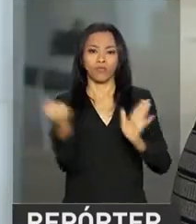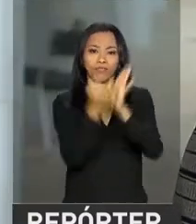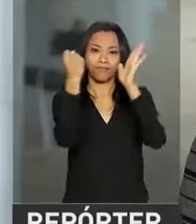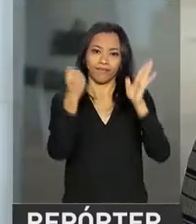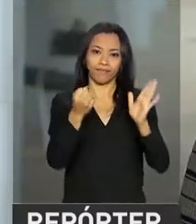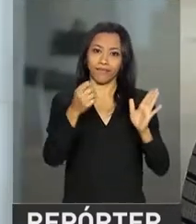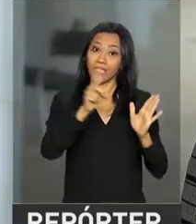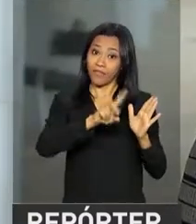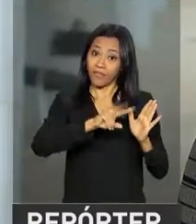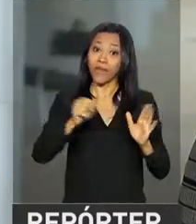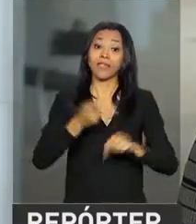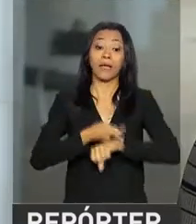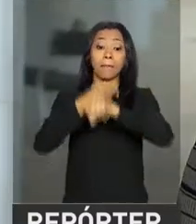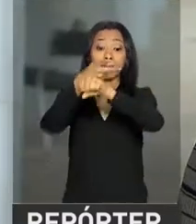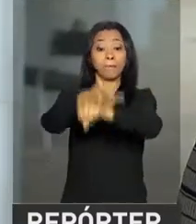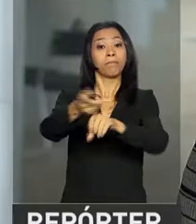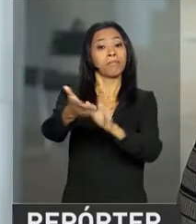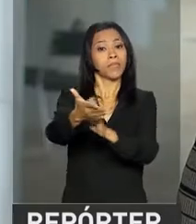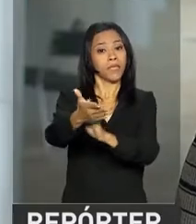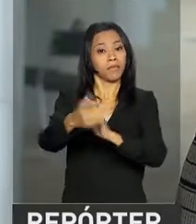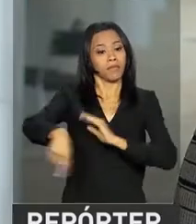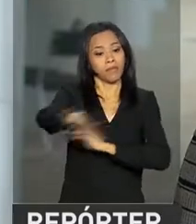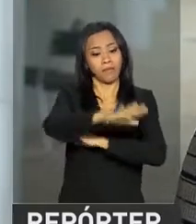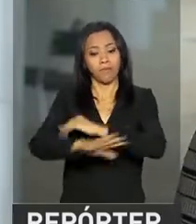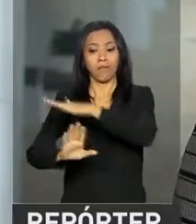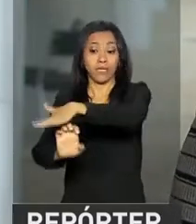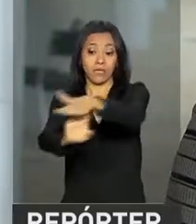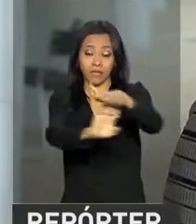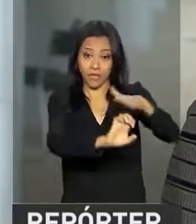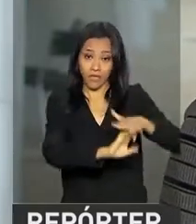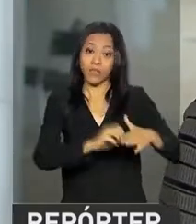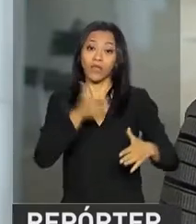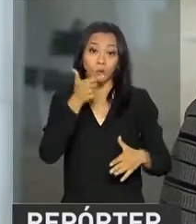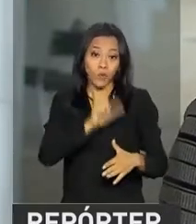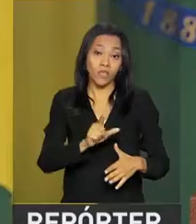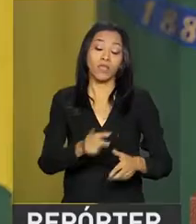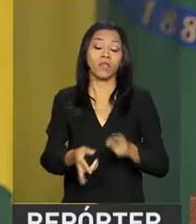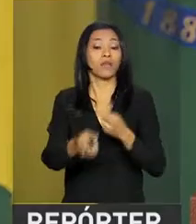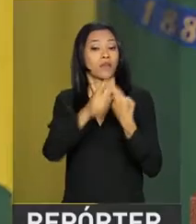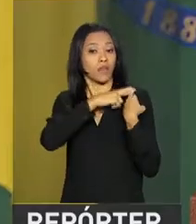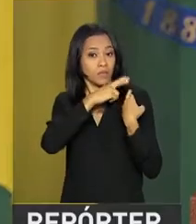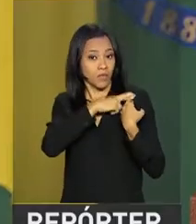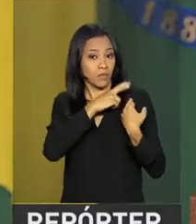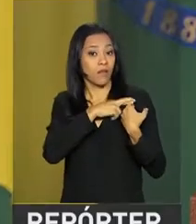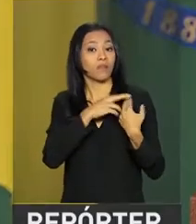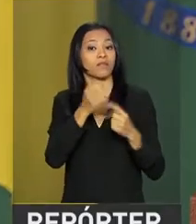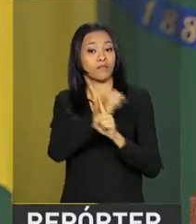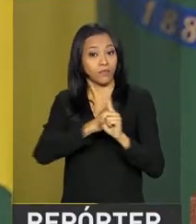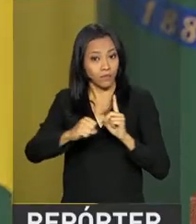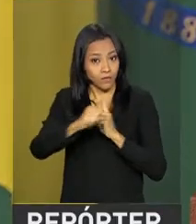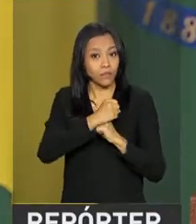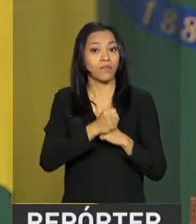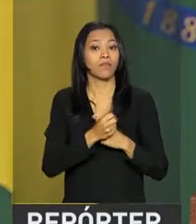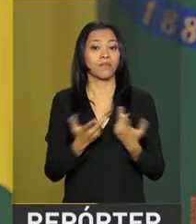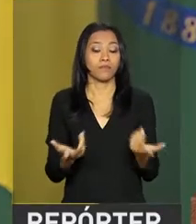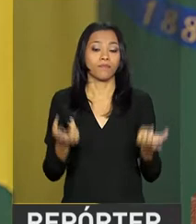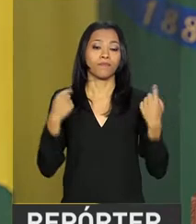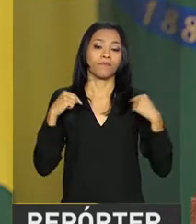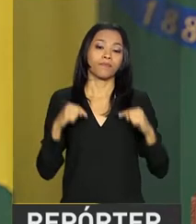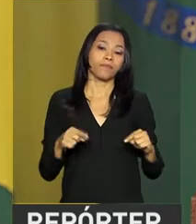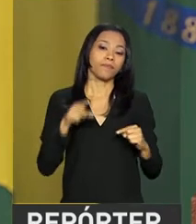setor que produzirem com sustentabilidade e responsabilidade social. A eficiência tem sido para nós